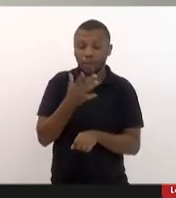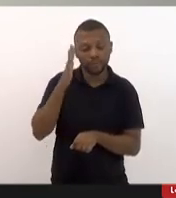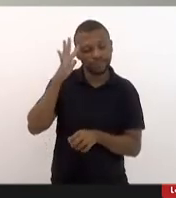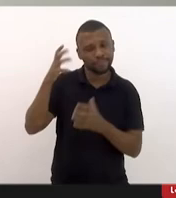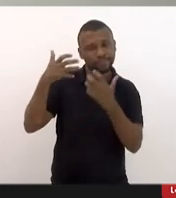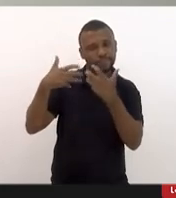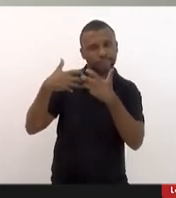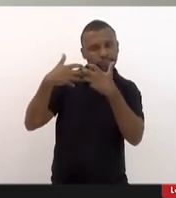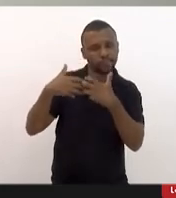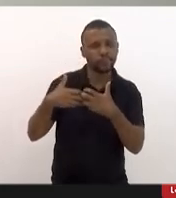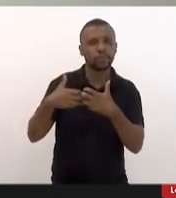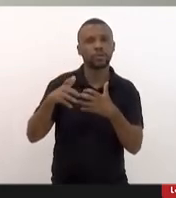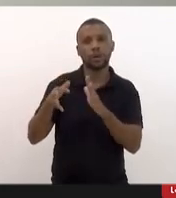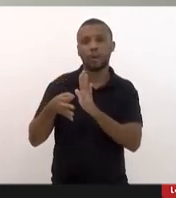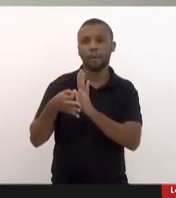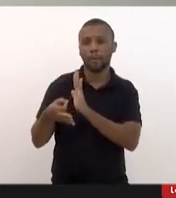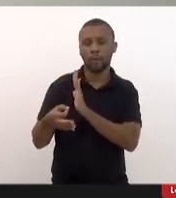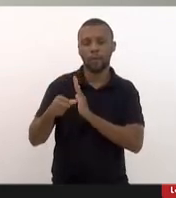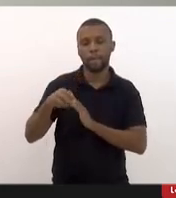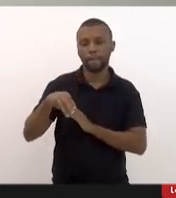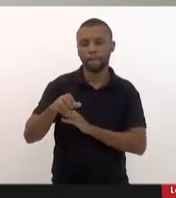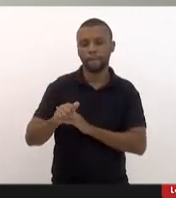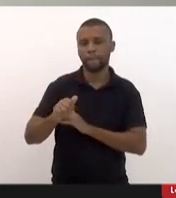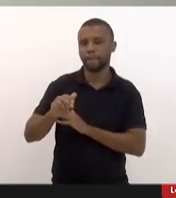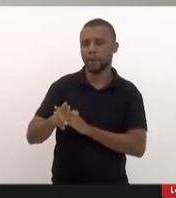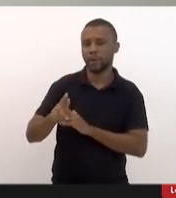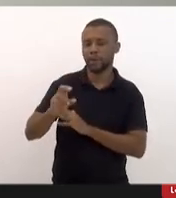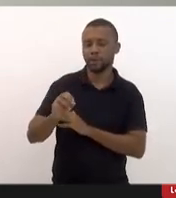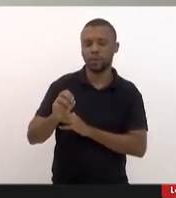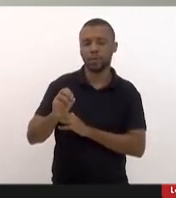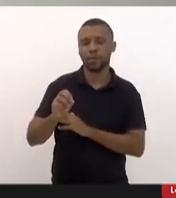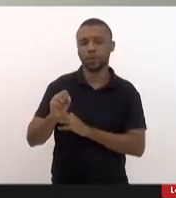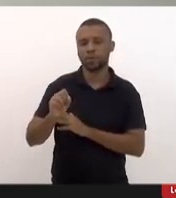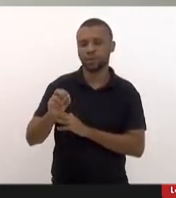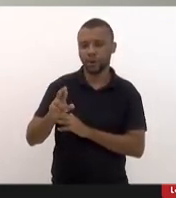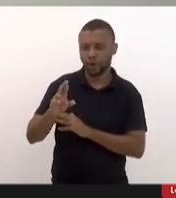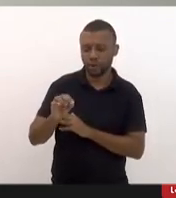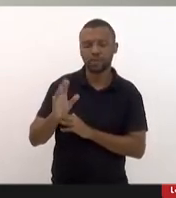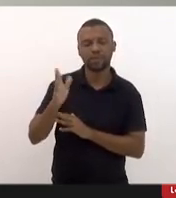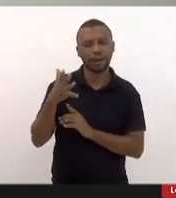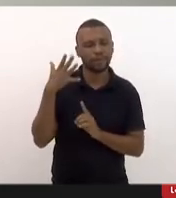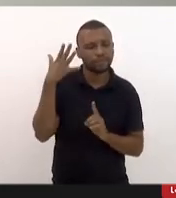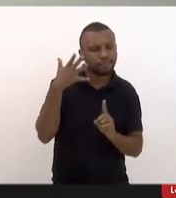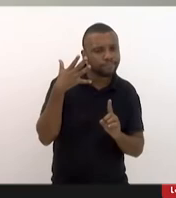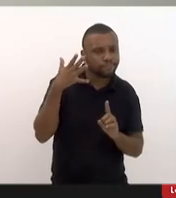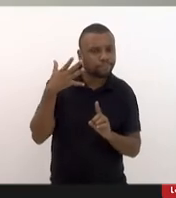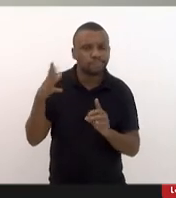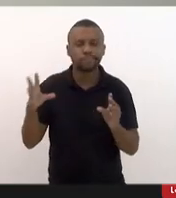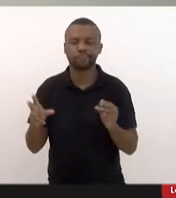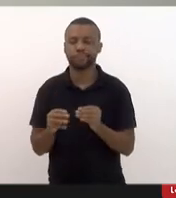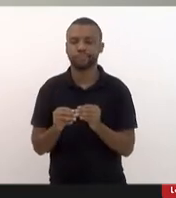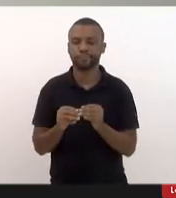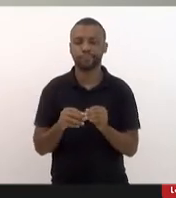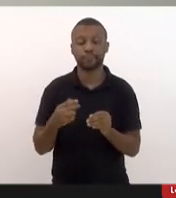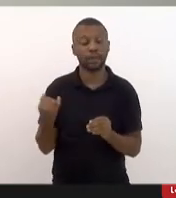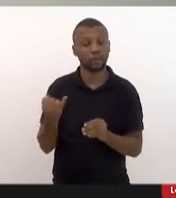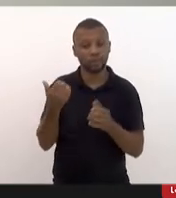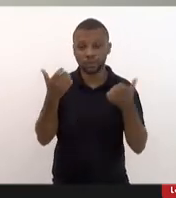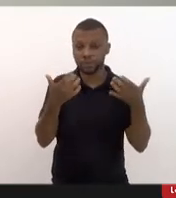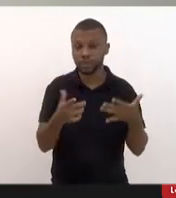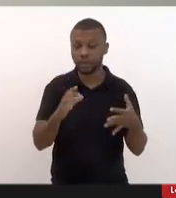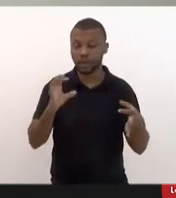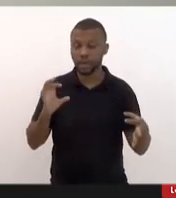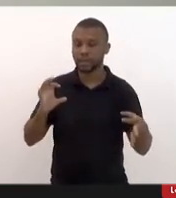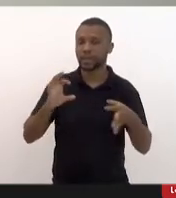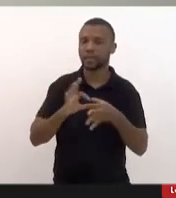colocado pelo Dr. Mauro Osório e por outros também participantes, mas acho que é importante destacar a integração desta